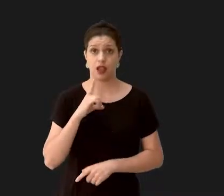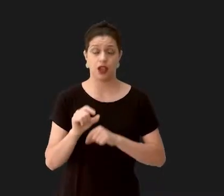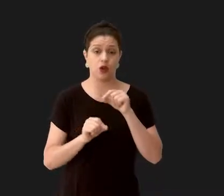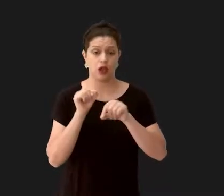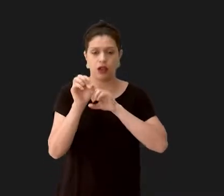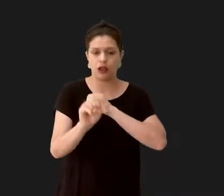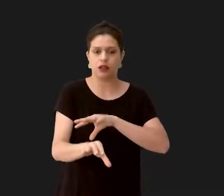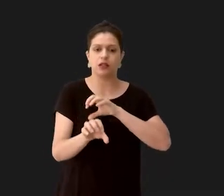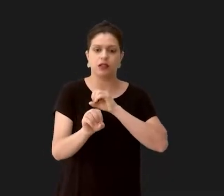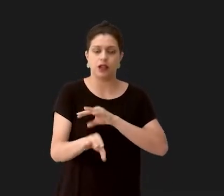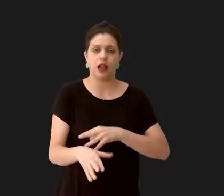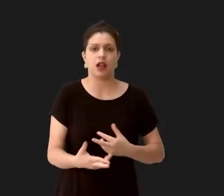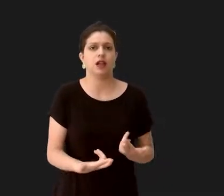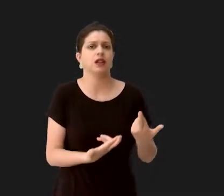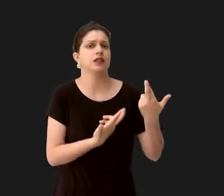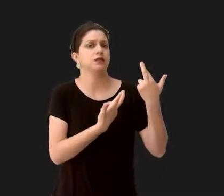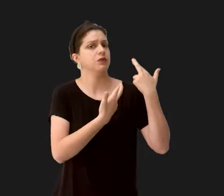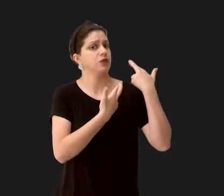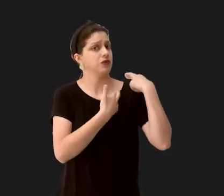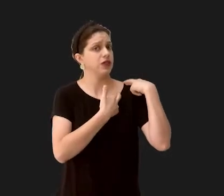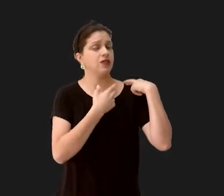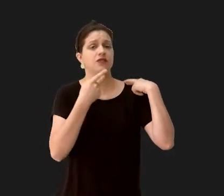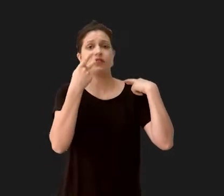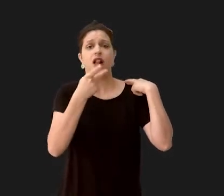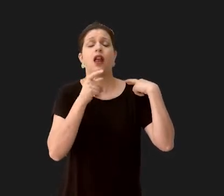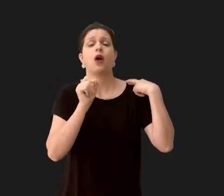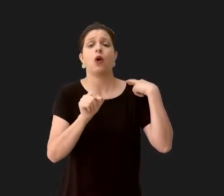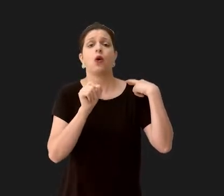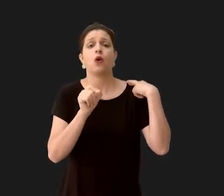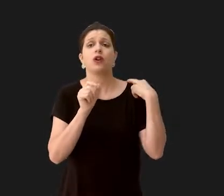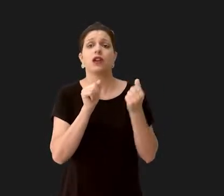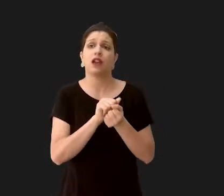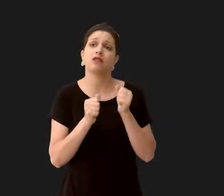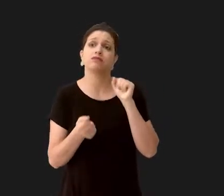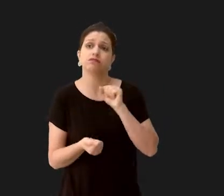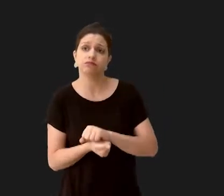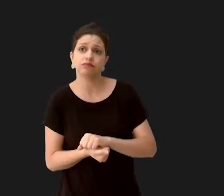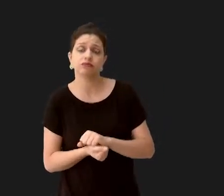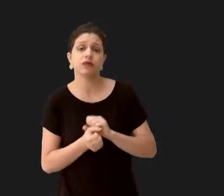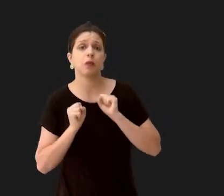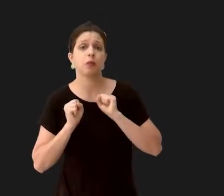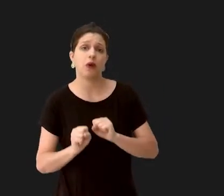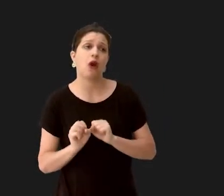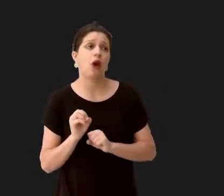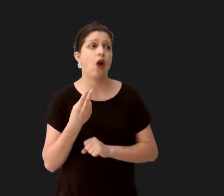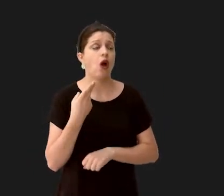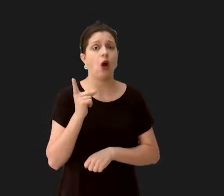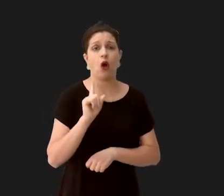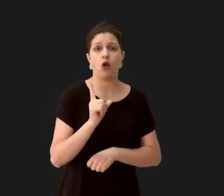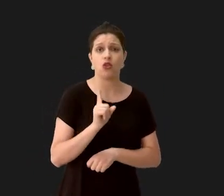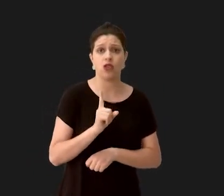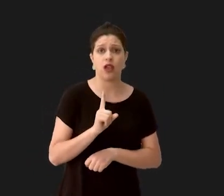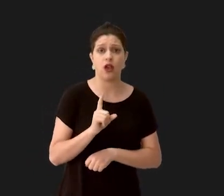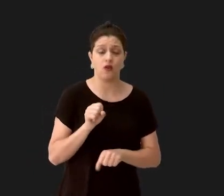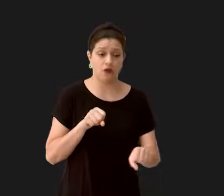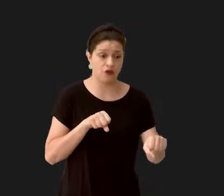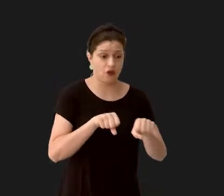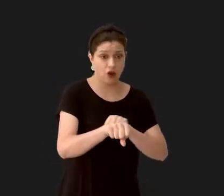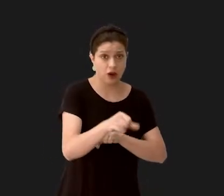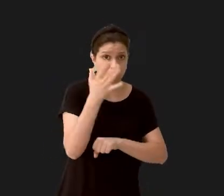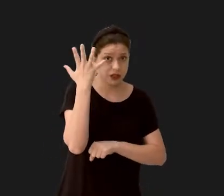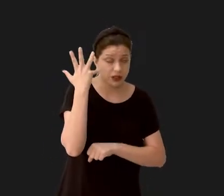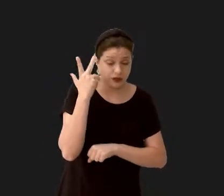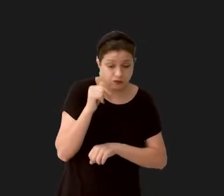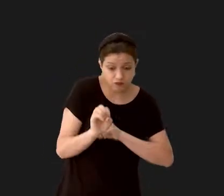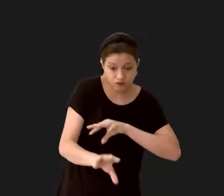E devem ser os educadores aqueles responsáveis para dizer o que é adequado e o que não é adequado